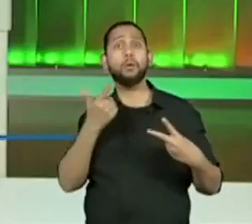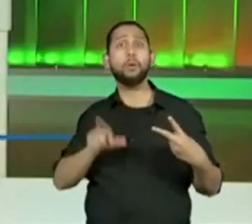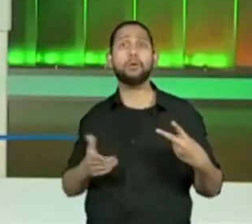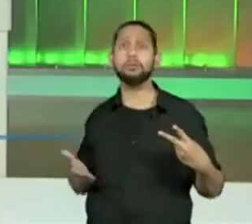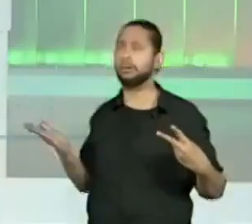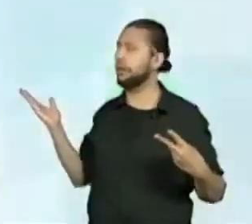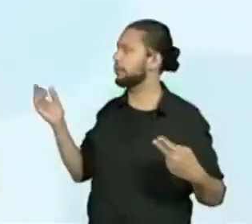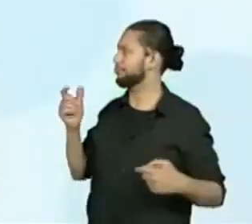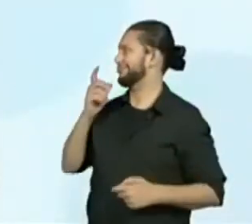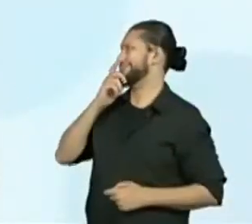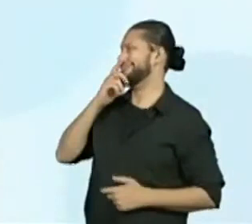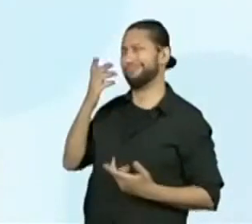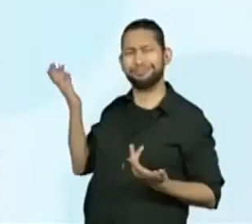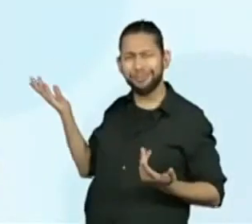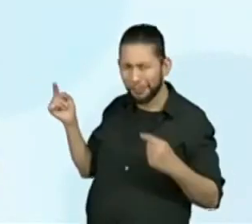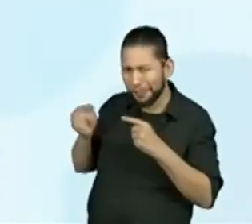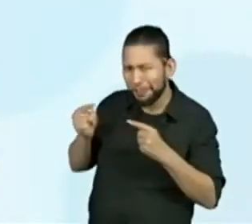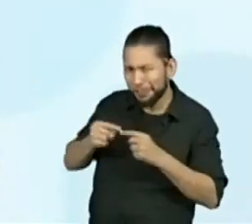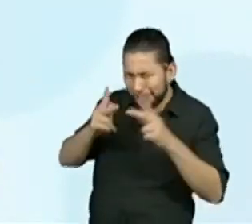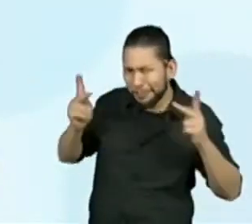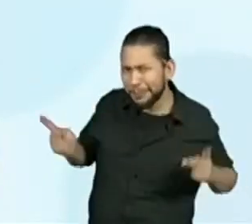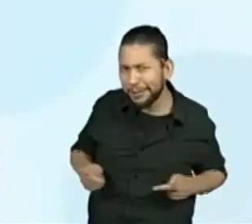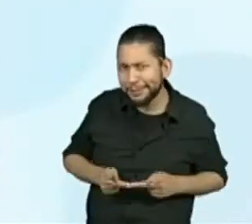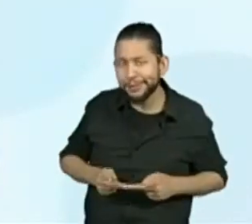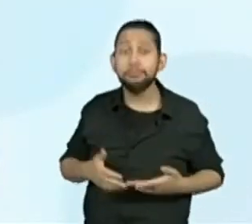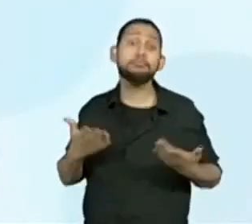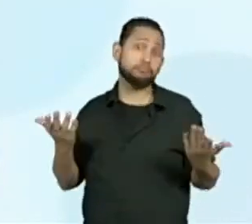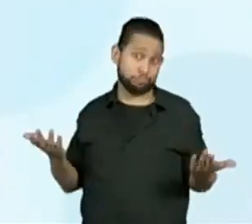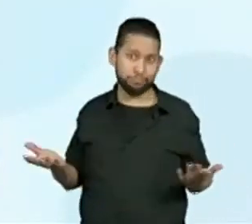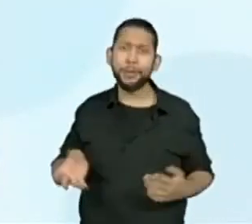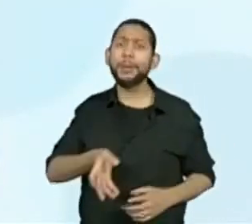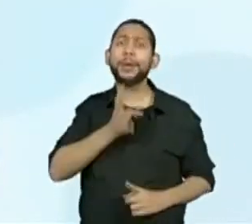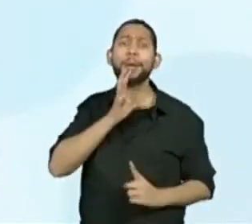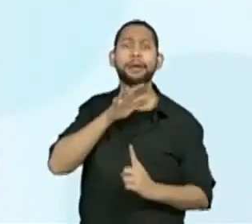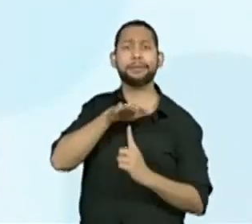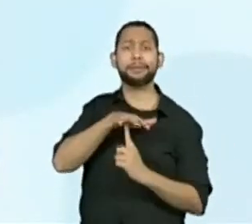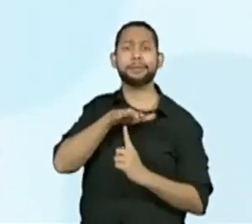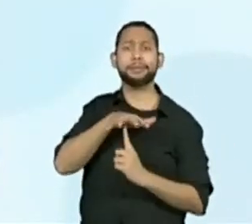Olha lá vocês já viram uma Quitanda